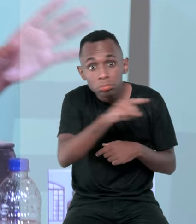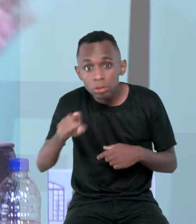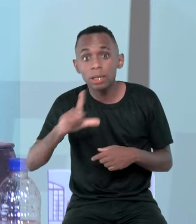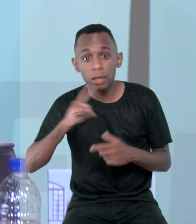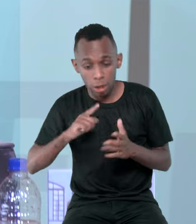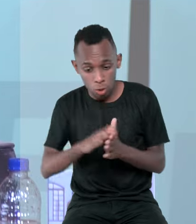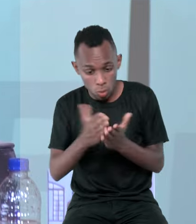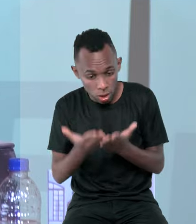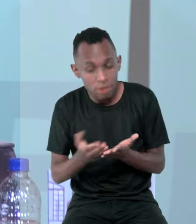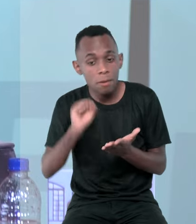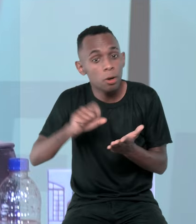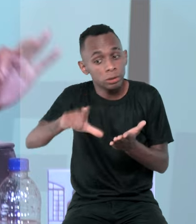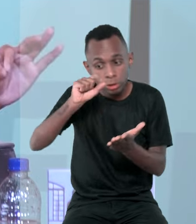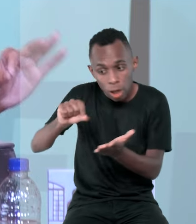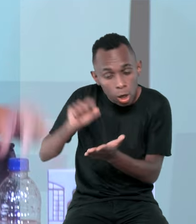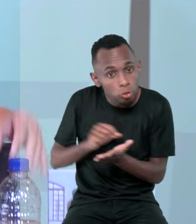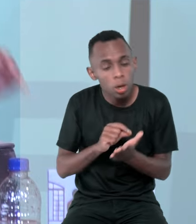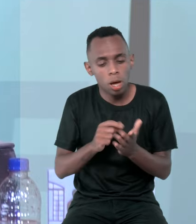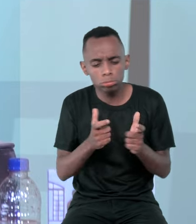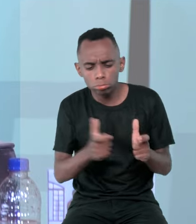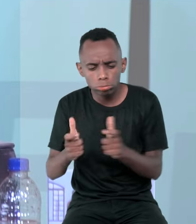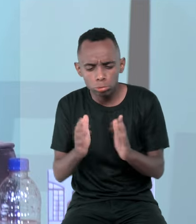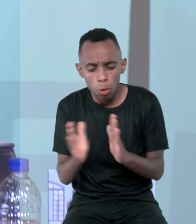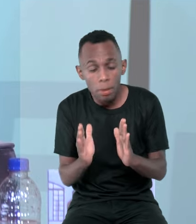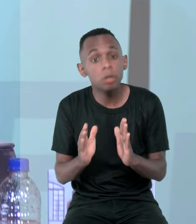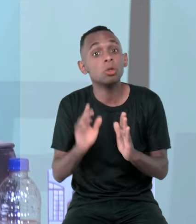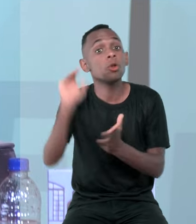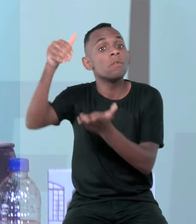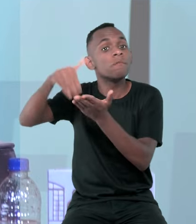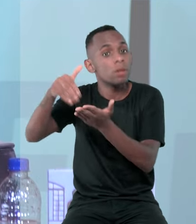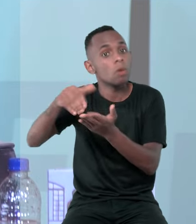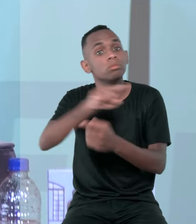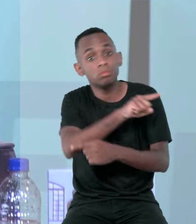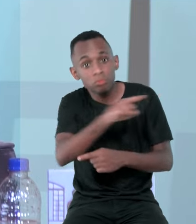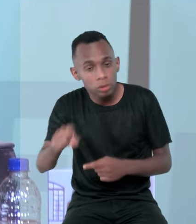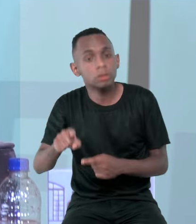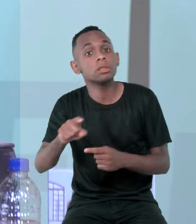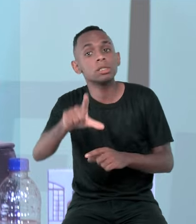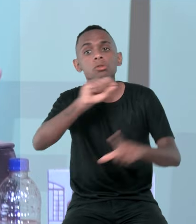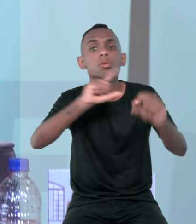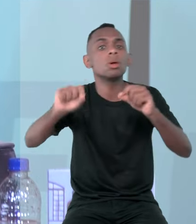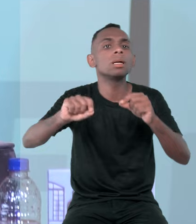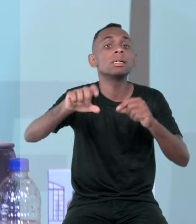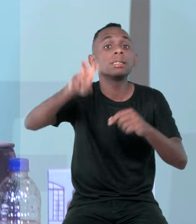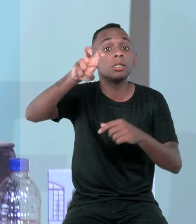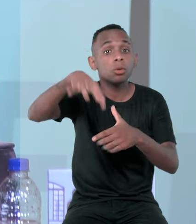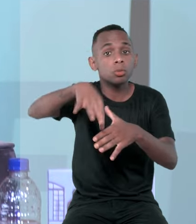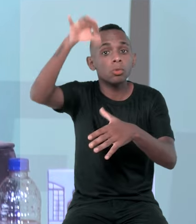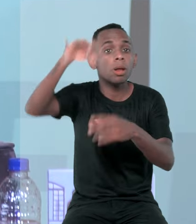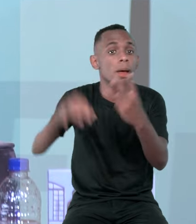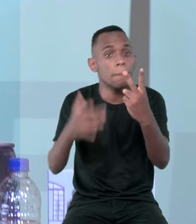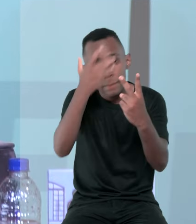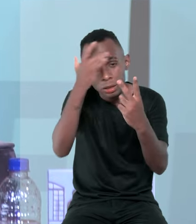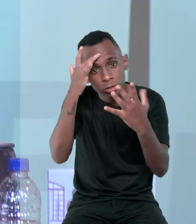preparar e selecionar um trecho, que ao final nós selecionaremos 5 pessoas para fazer essa